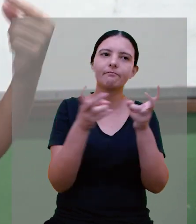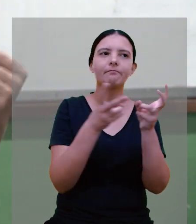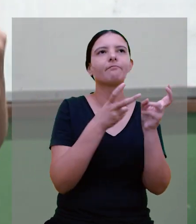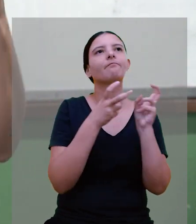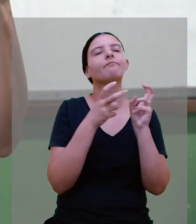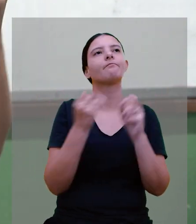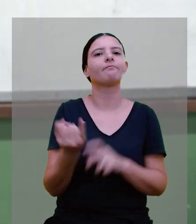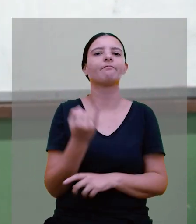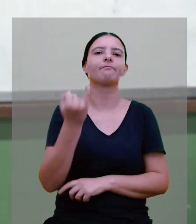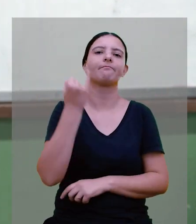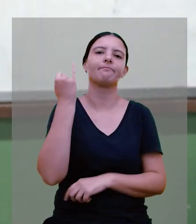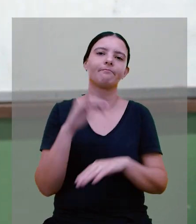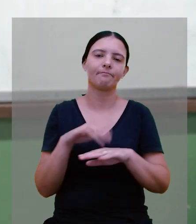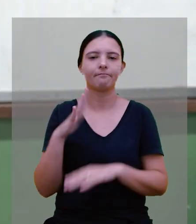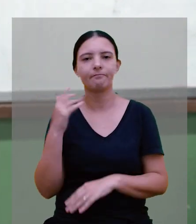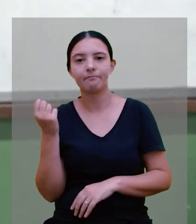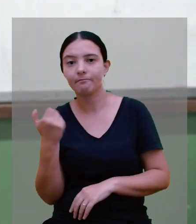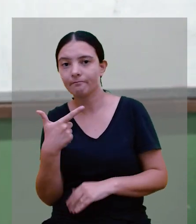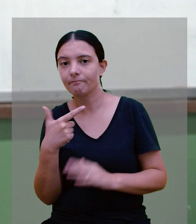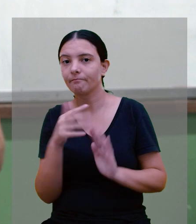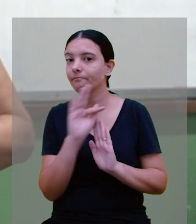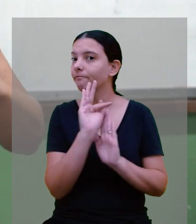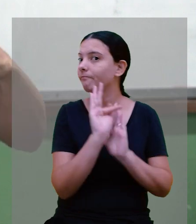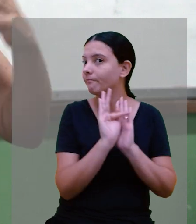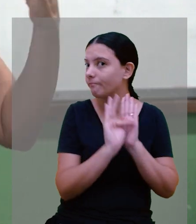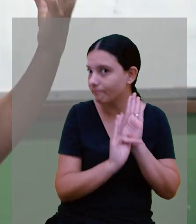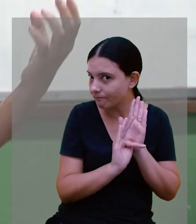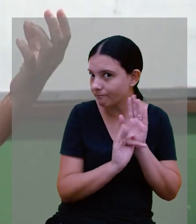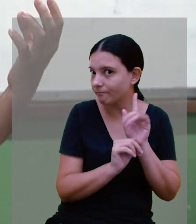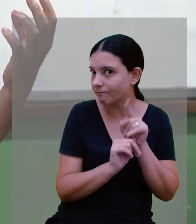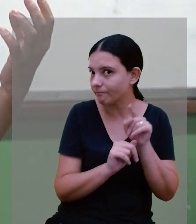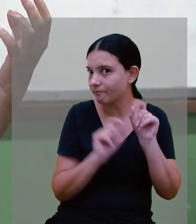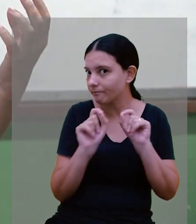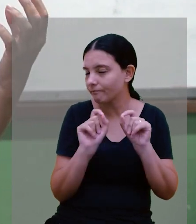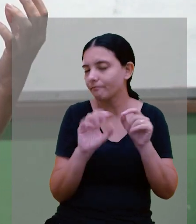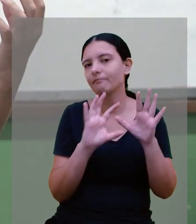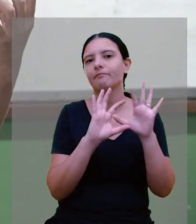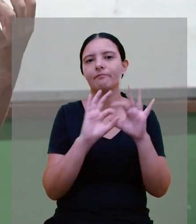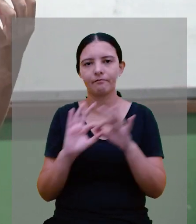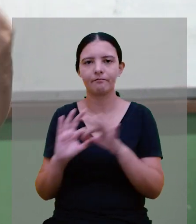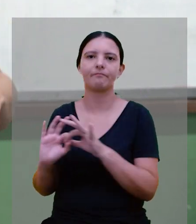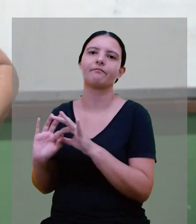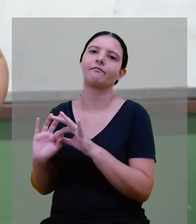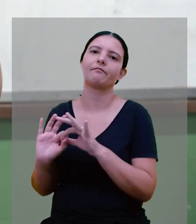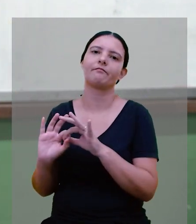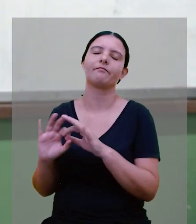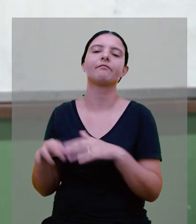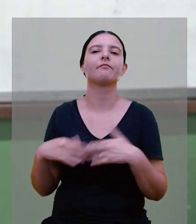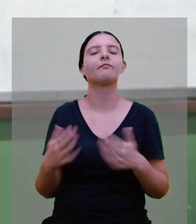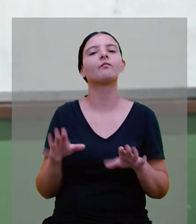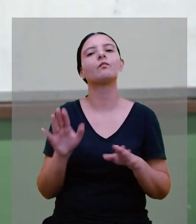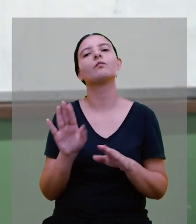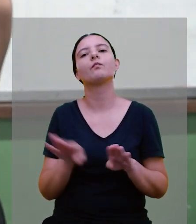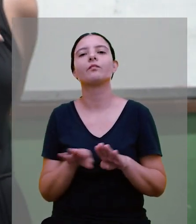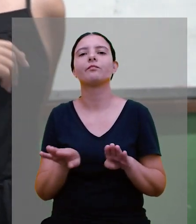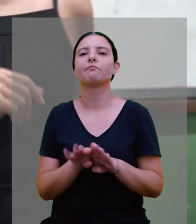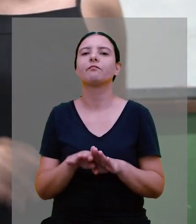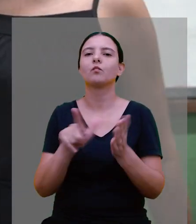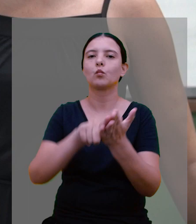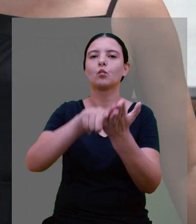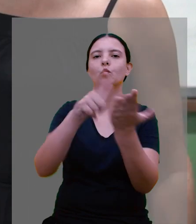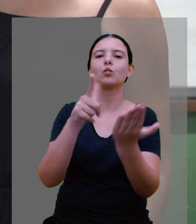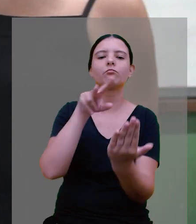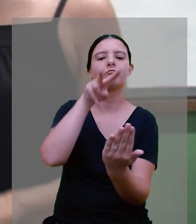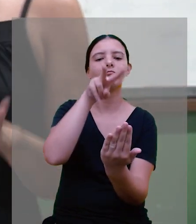Mais importante do que ler o texto é ler o contexto. Né? Mais importante do que ler uma notícia de jornal